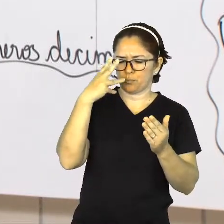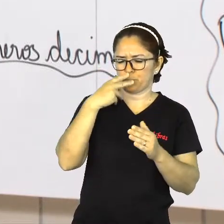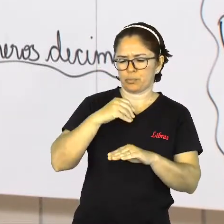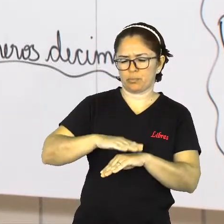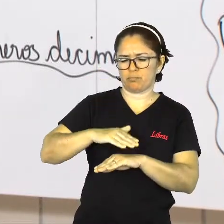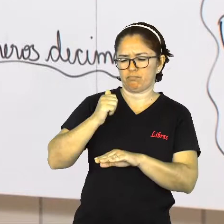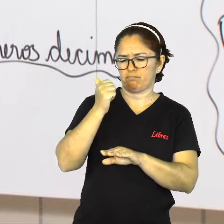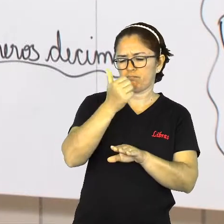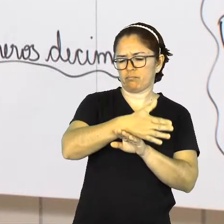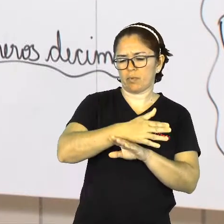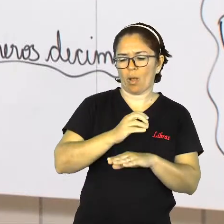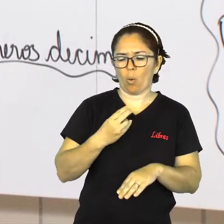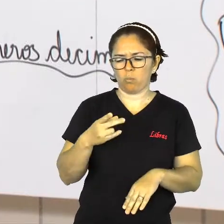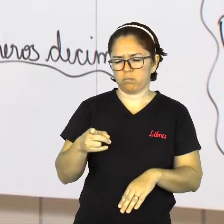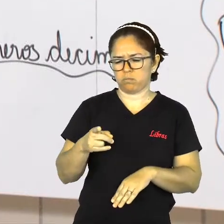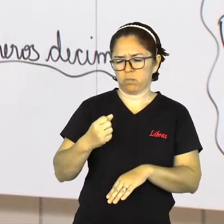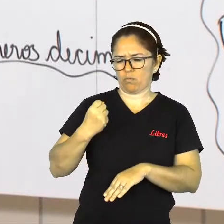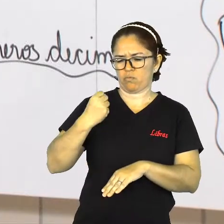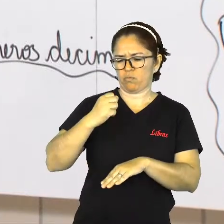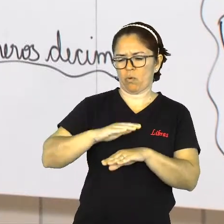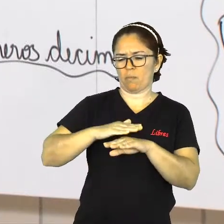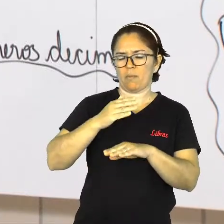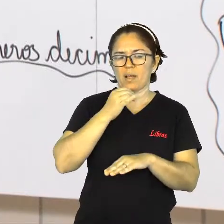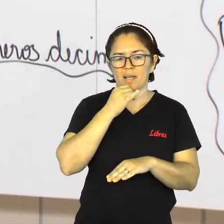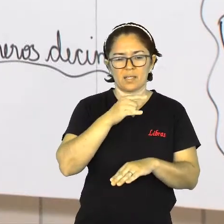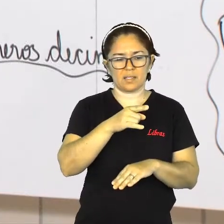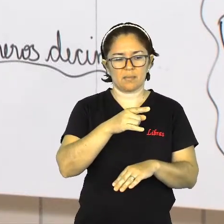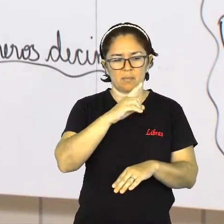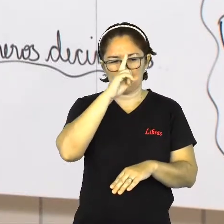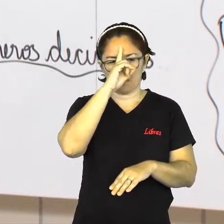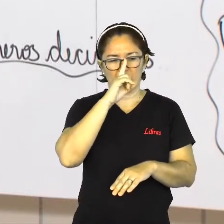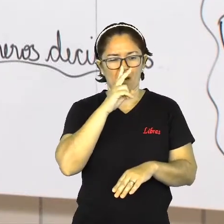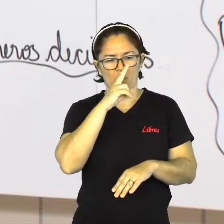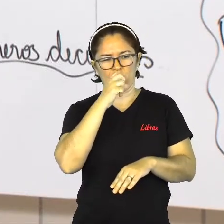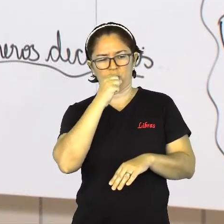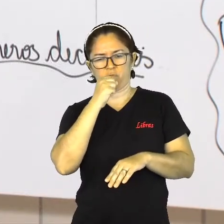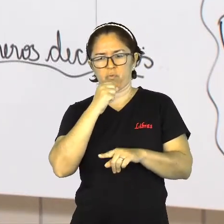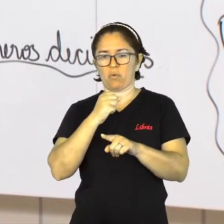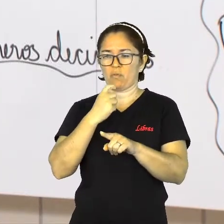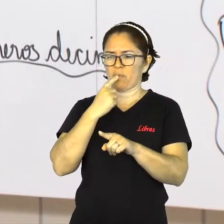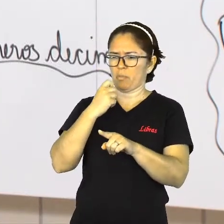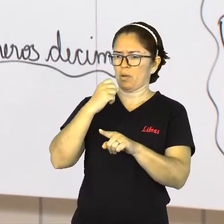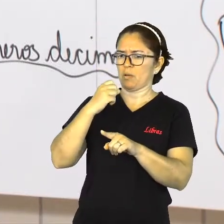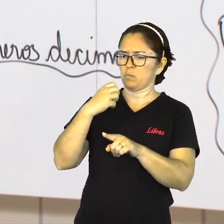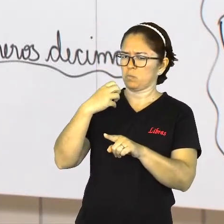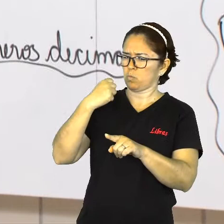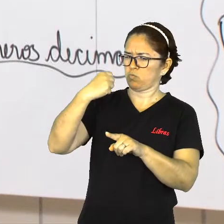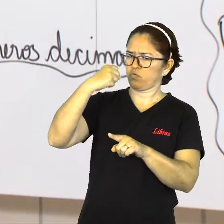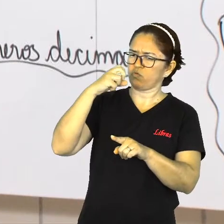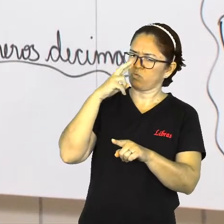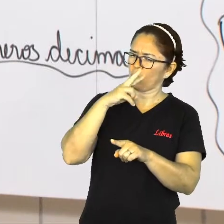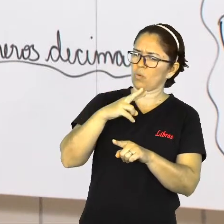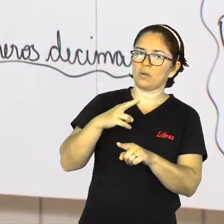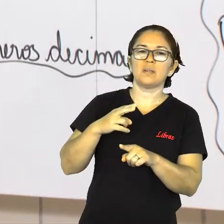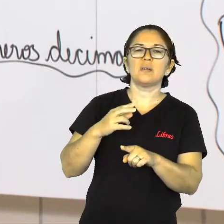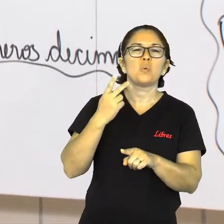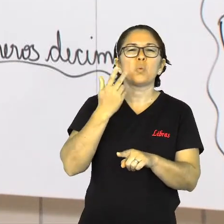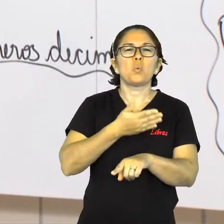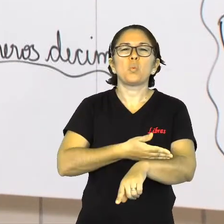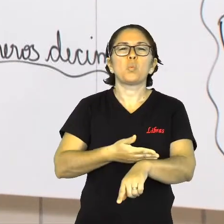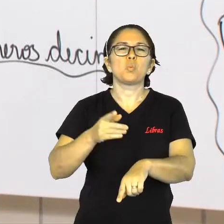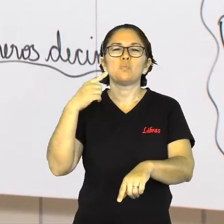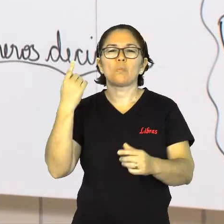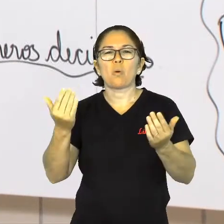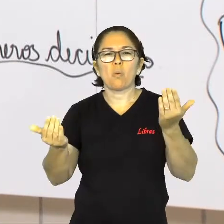mais forte. Quando você lembra de uma cor, por exemplo, esse aqui é mais amarelo, esse aqui é mais vermelho. Lembra? No nosso dia a dia, a gente tem esse olhar